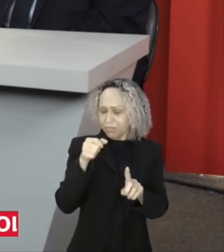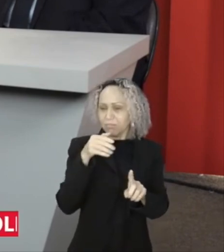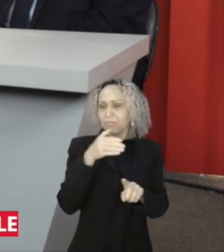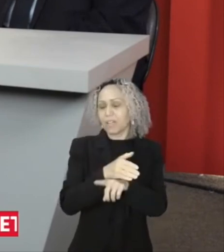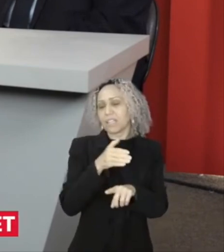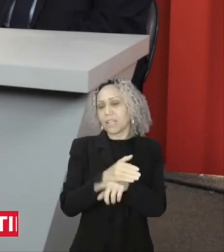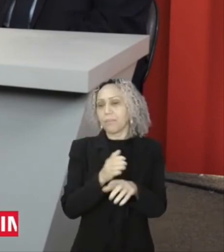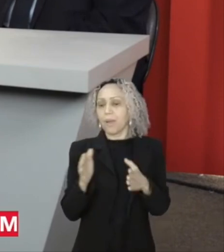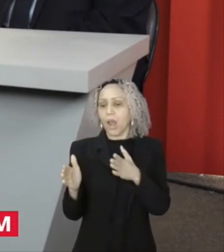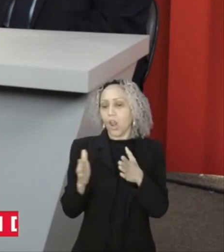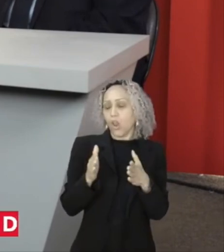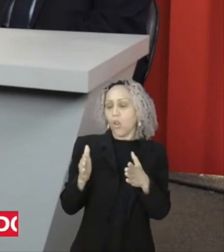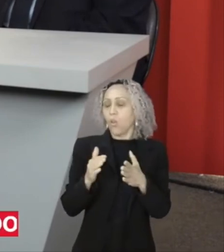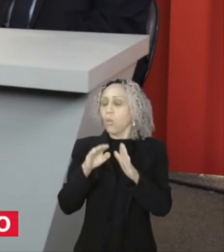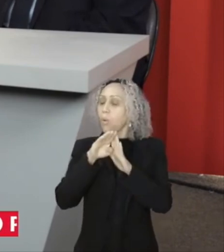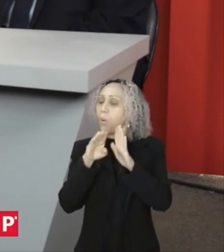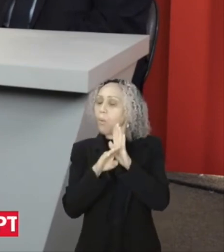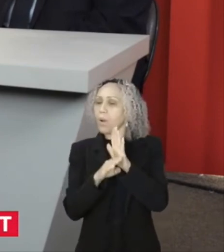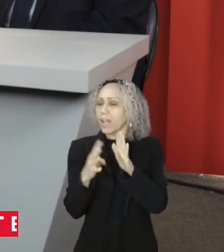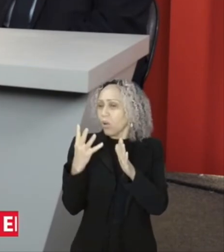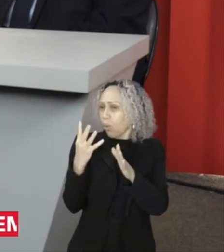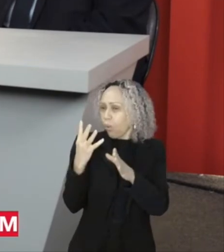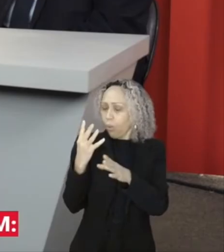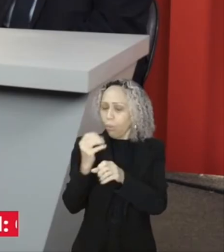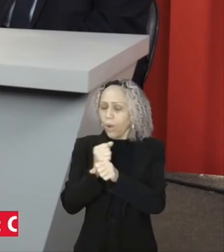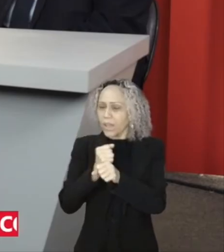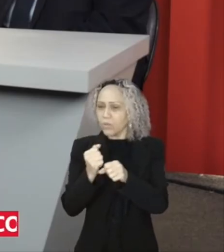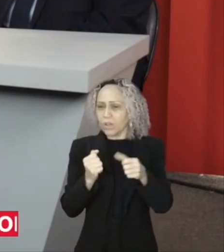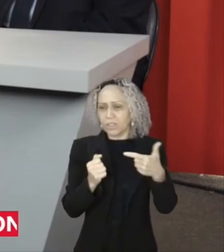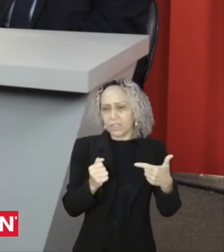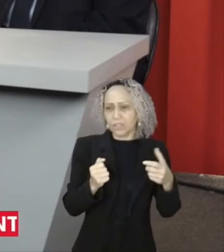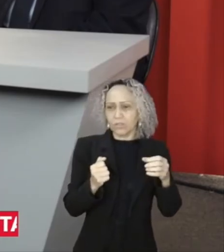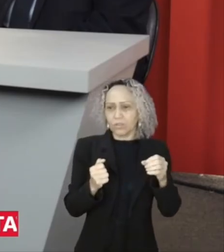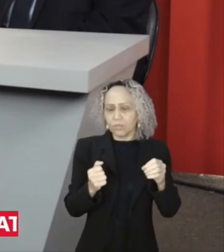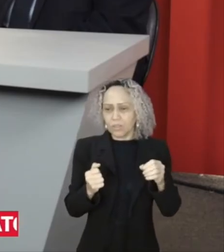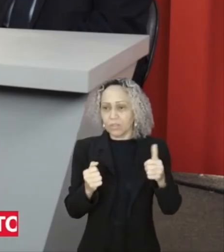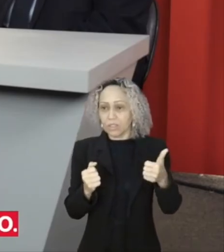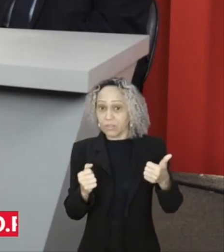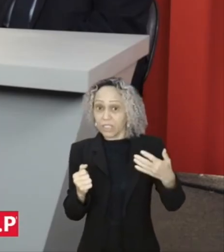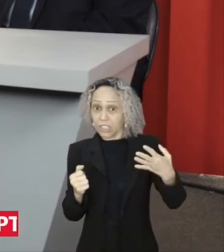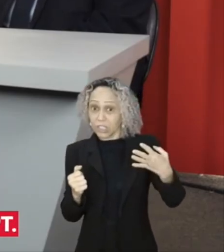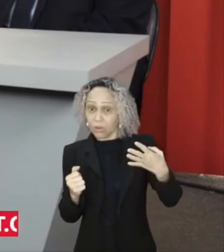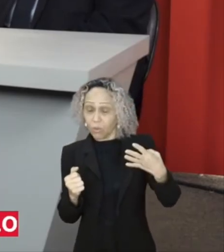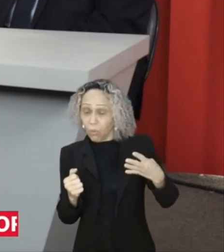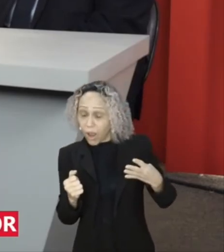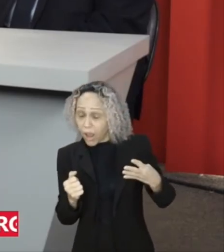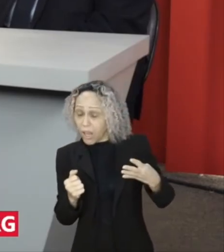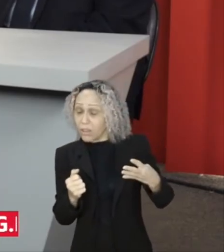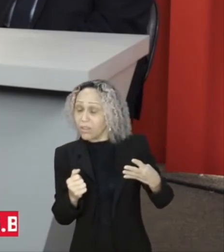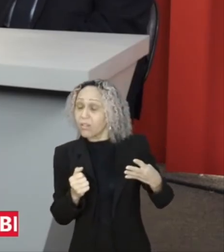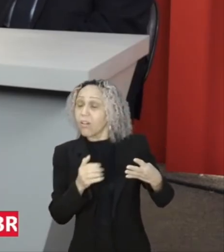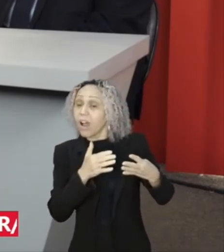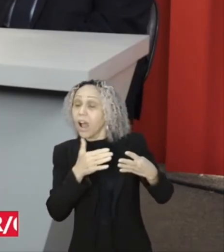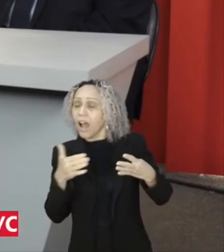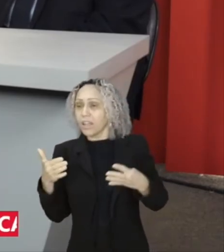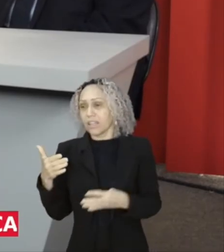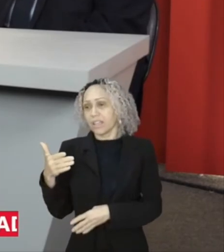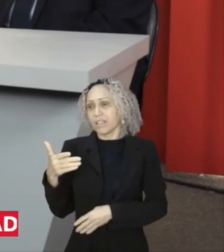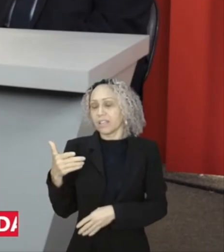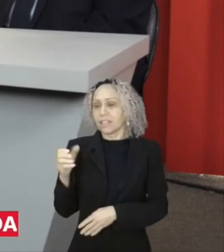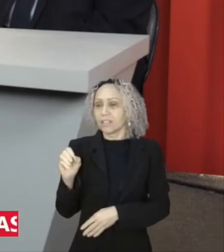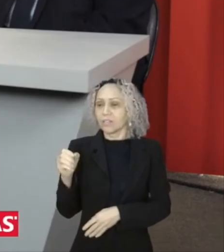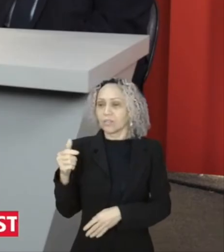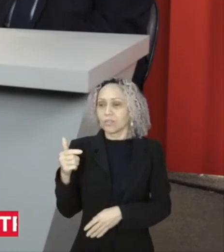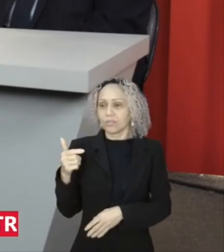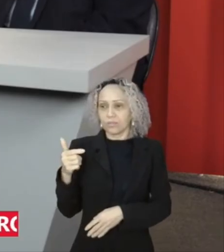a 2027 e traz todas as metas de aplicação de recursos do governo. Dessa vez, a gente tem aí esse forte